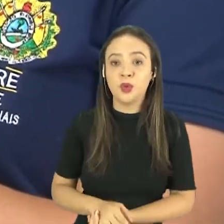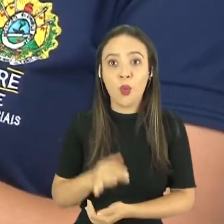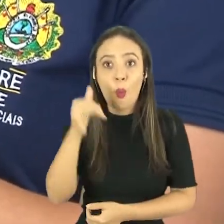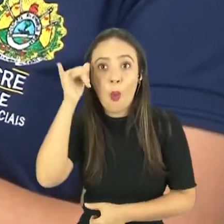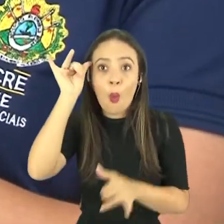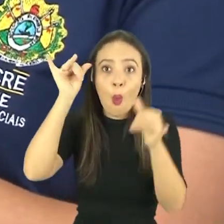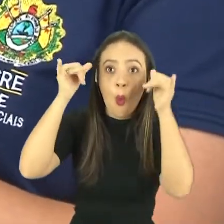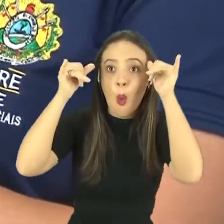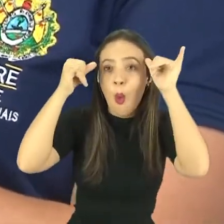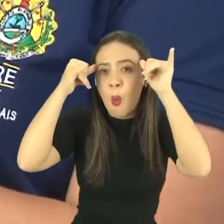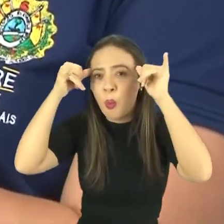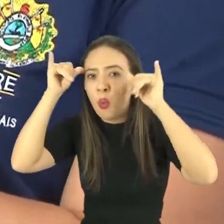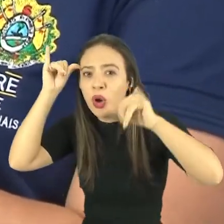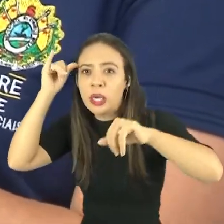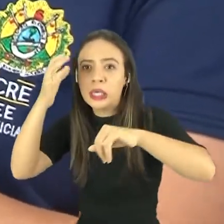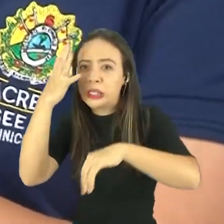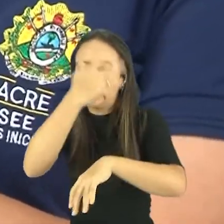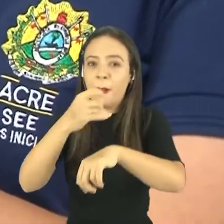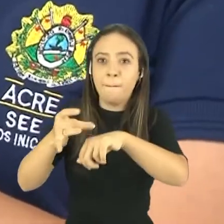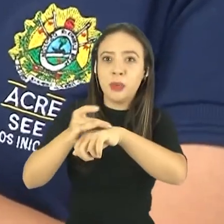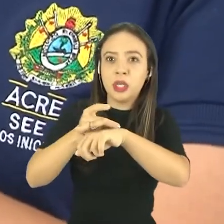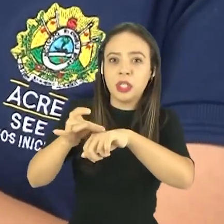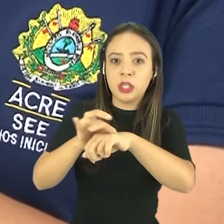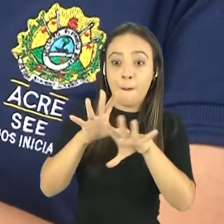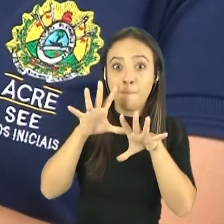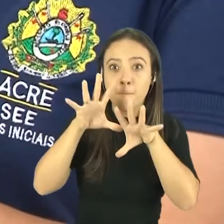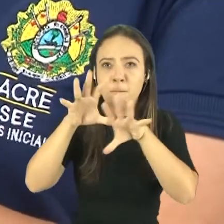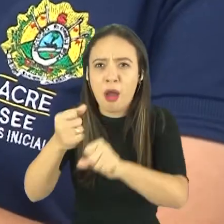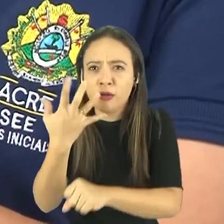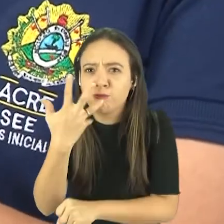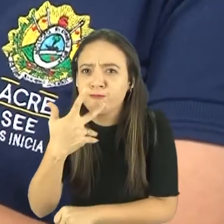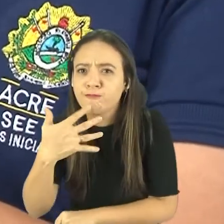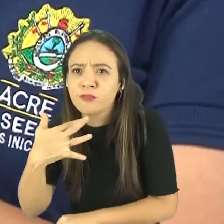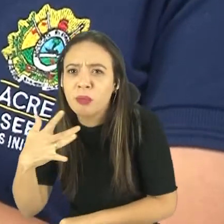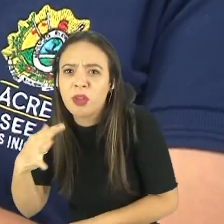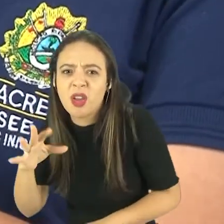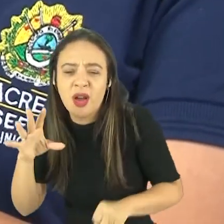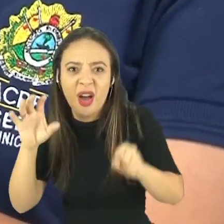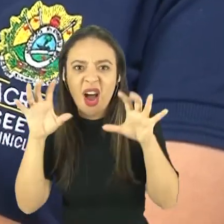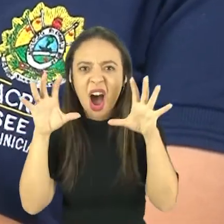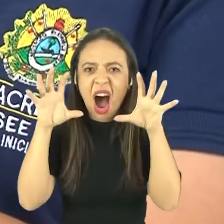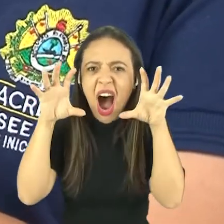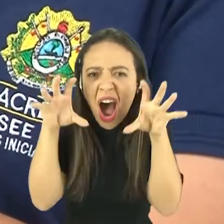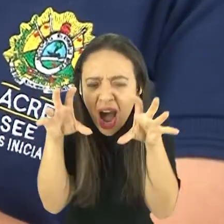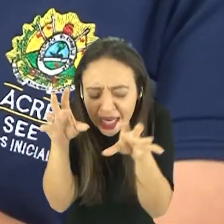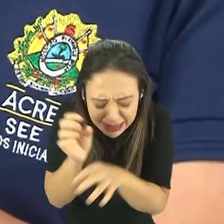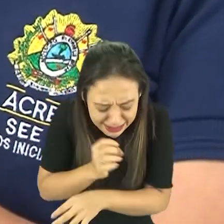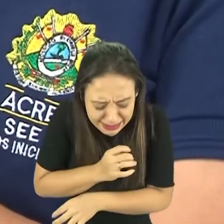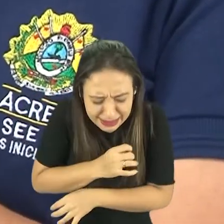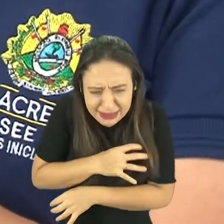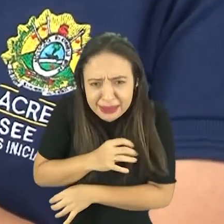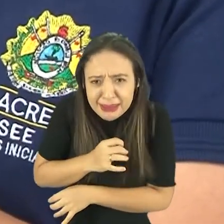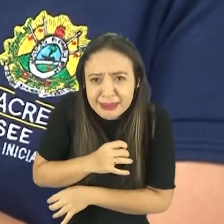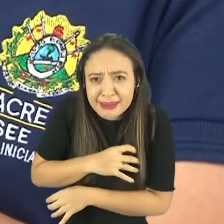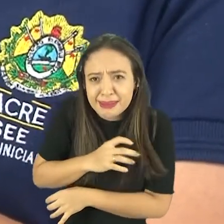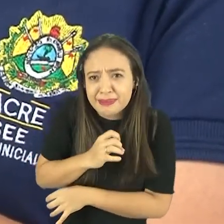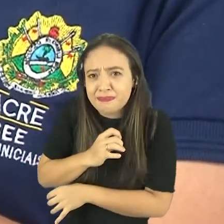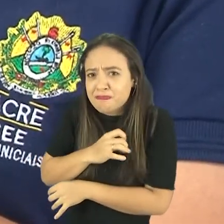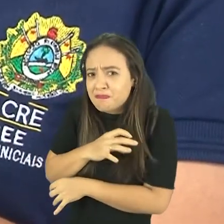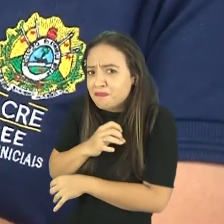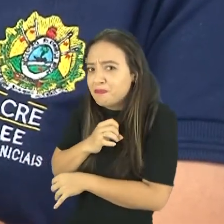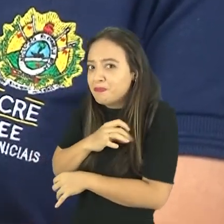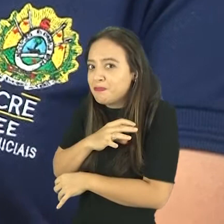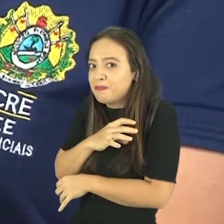Boi, boi, boi, boi da cara preta, pega este menino que tem medo de